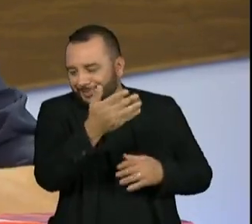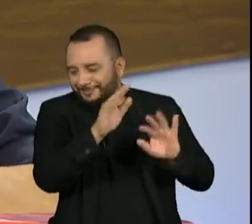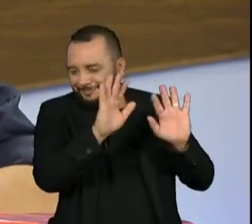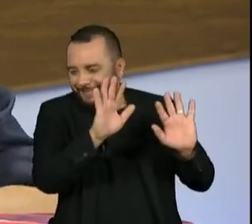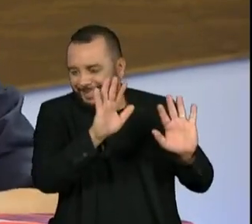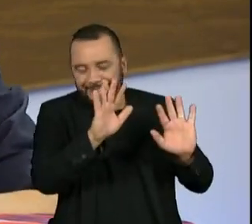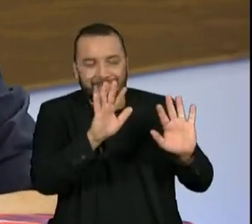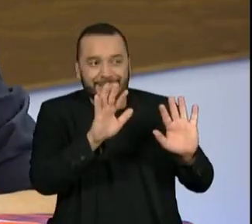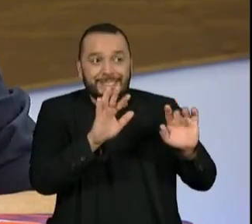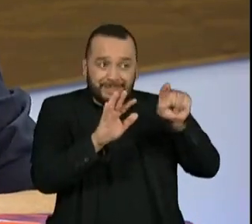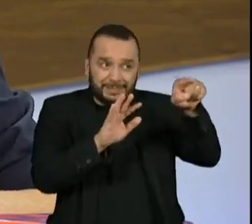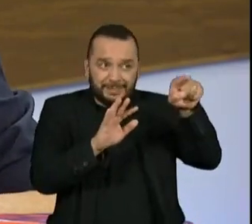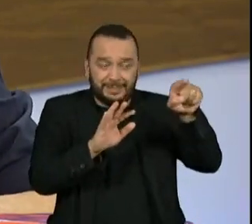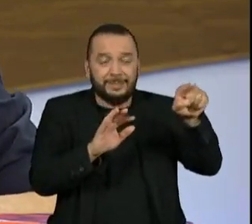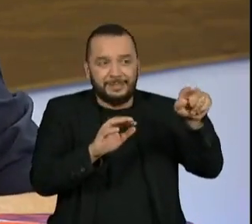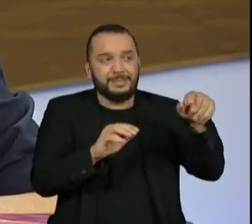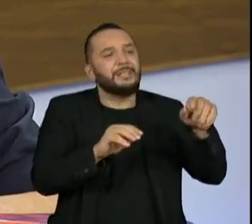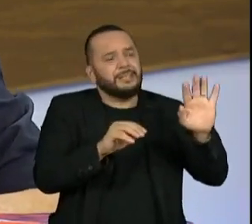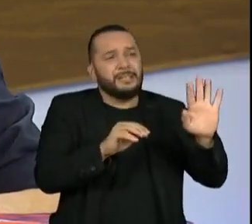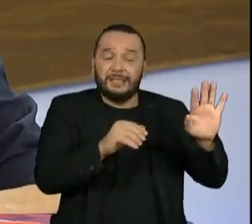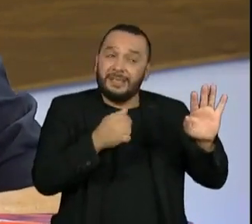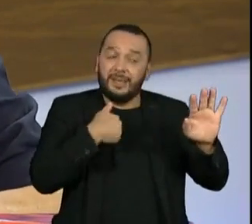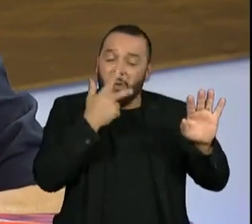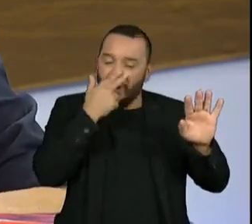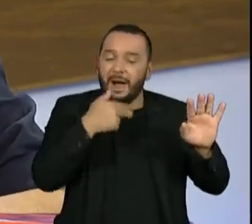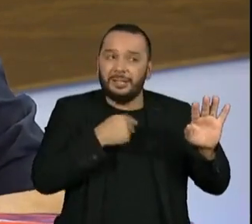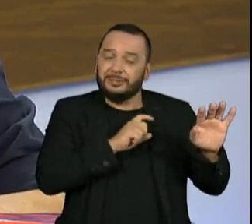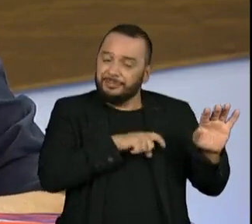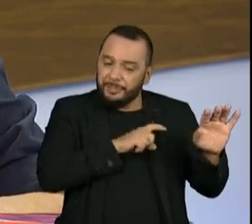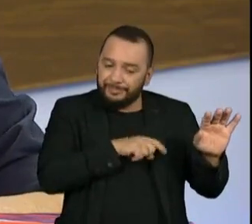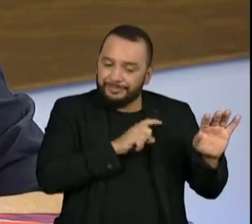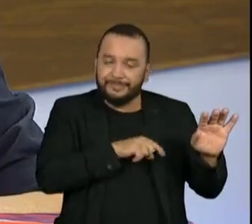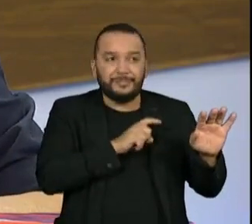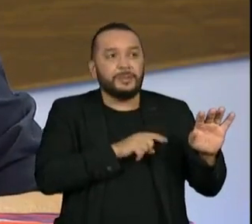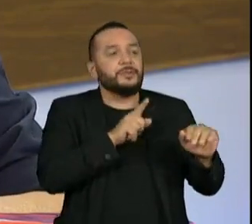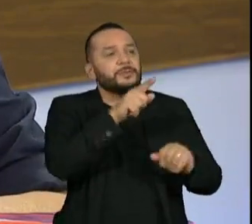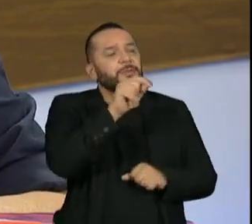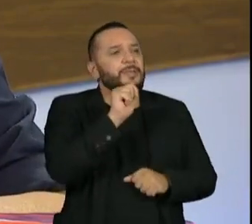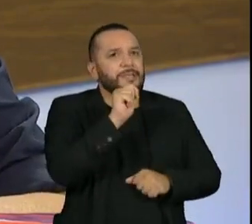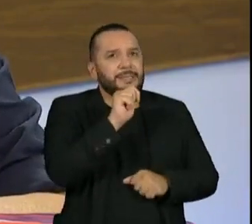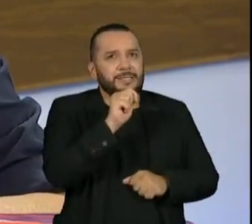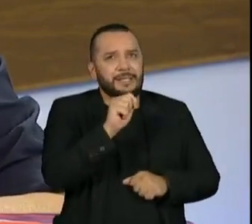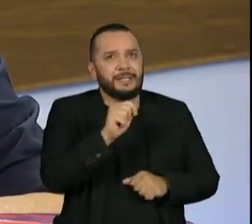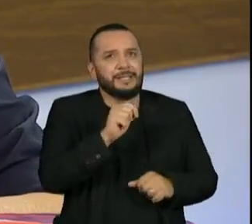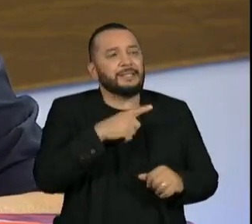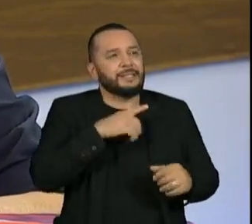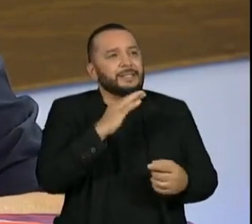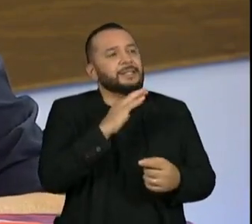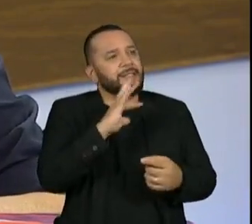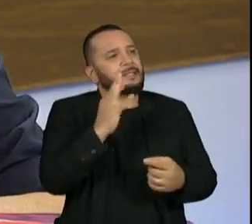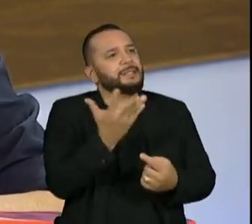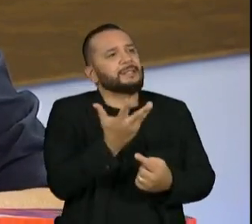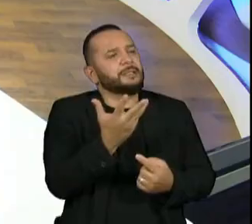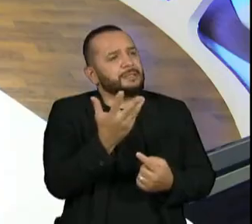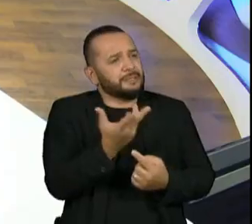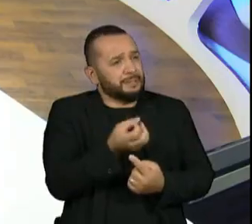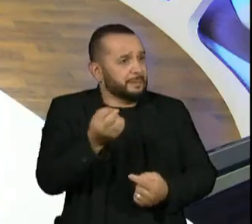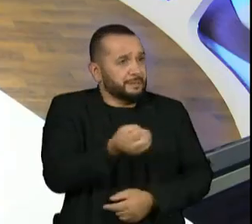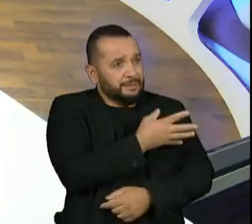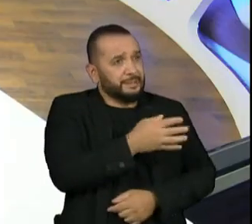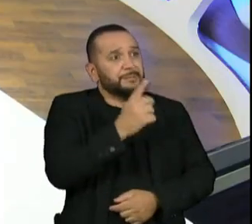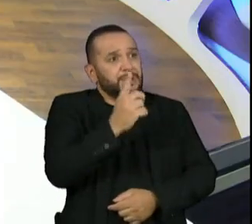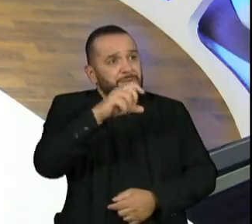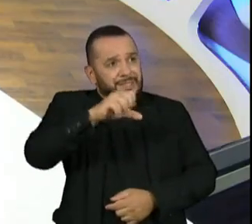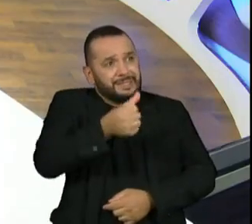Paulo. Eu acho um pouco malicioso você colocar ali a consagração da semana em 1972, em pleno